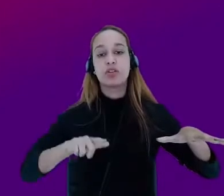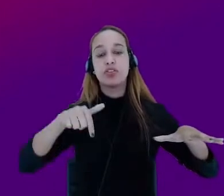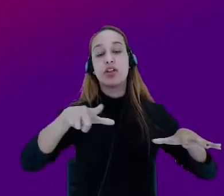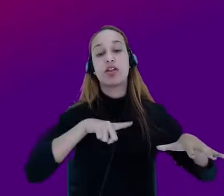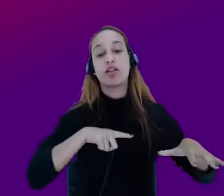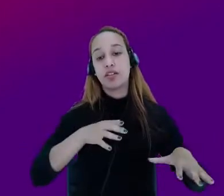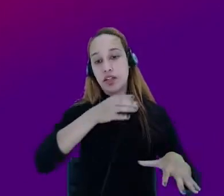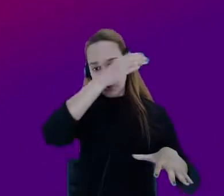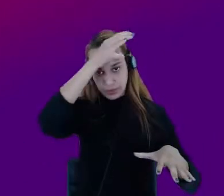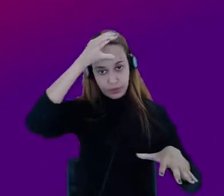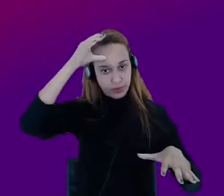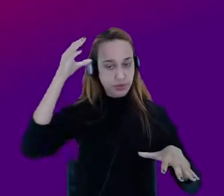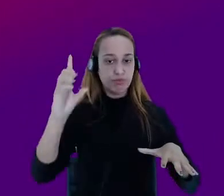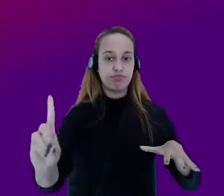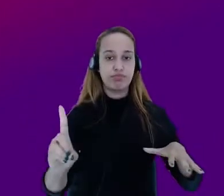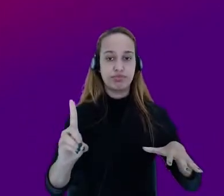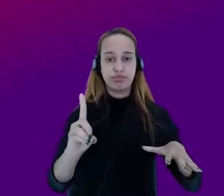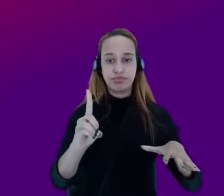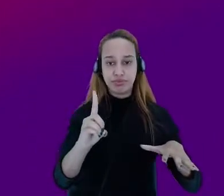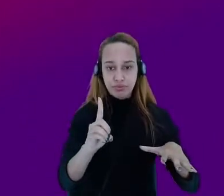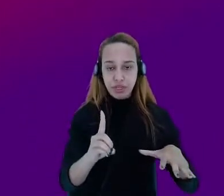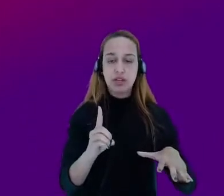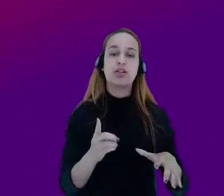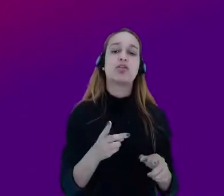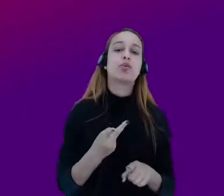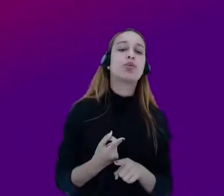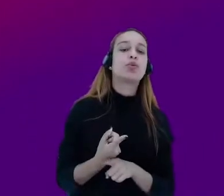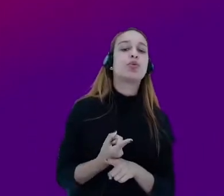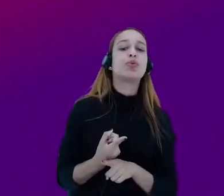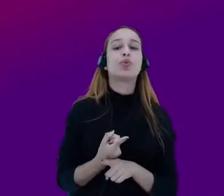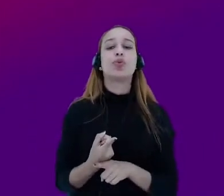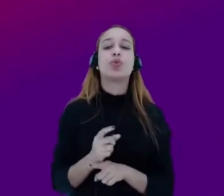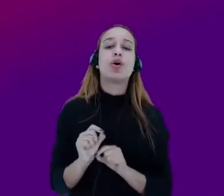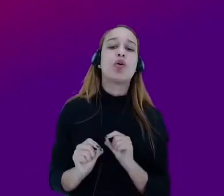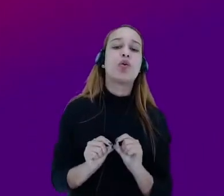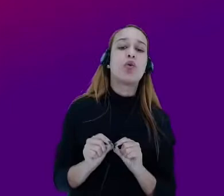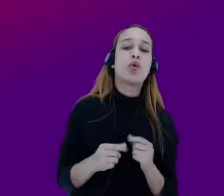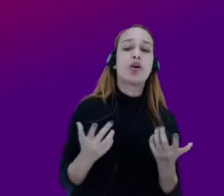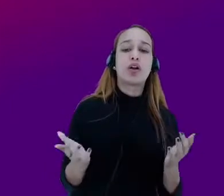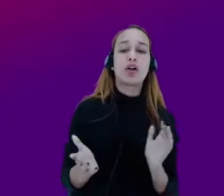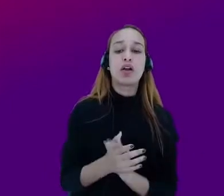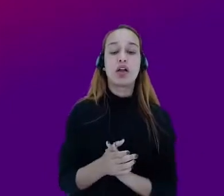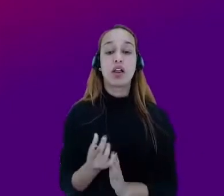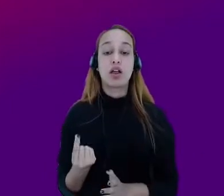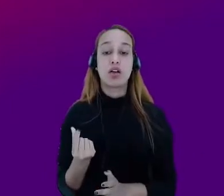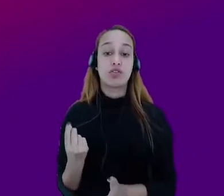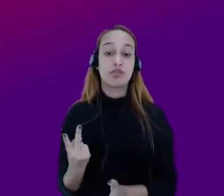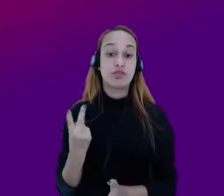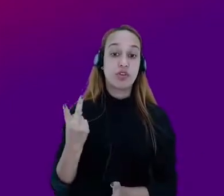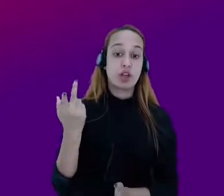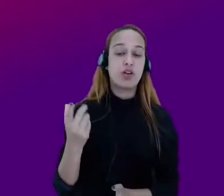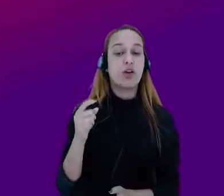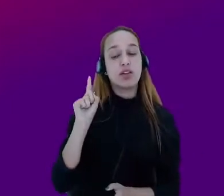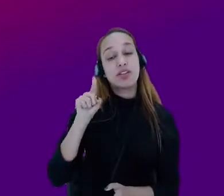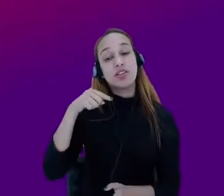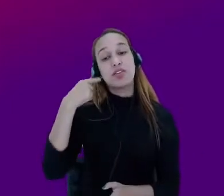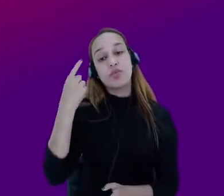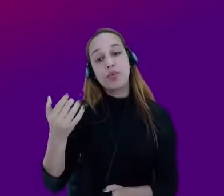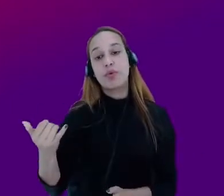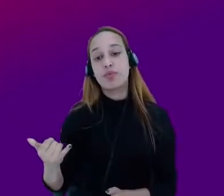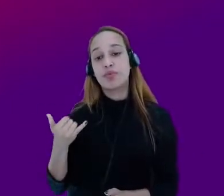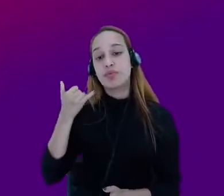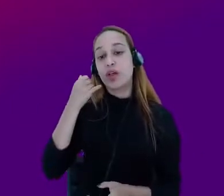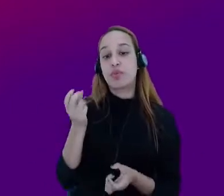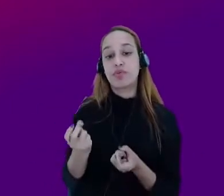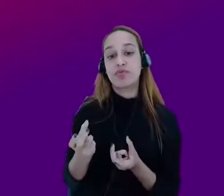consumidores que vão na plataforma para buscar preço e depois recebem uma ligação para fechamento do negócio, que é uma venda mais consultiva,